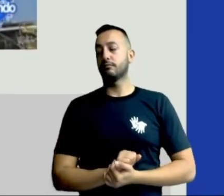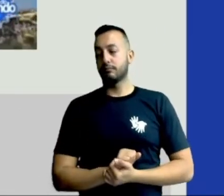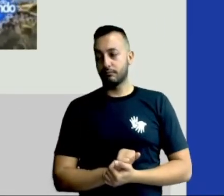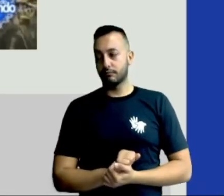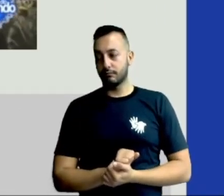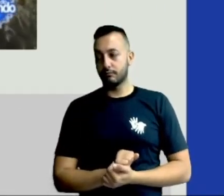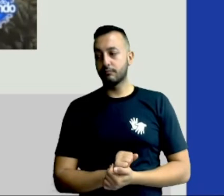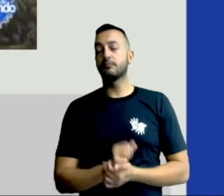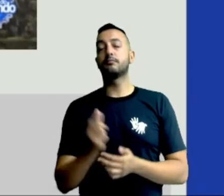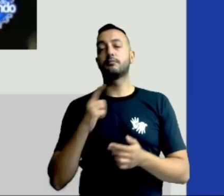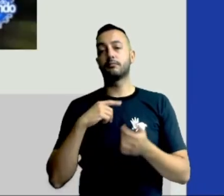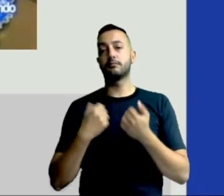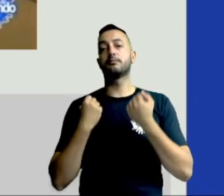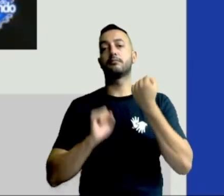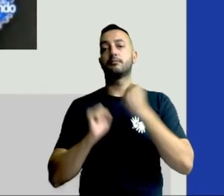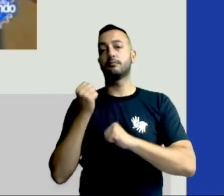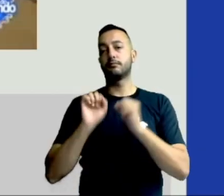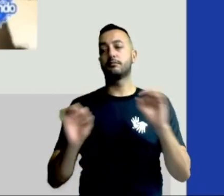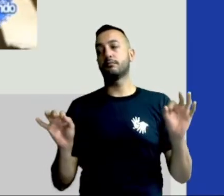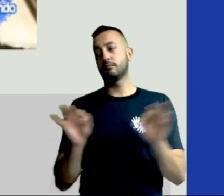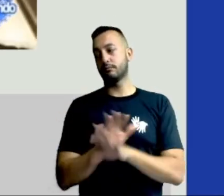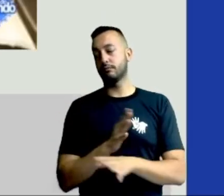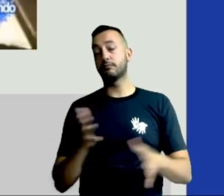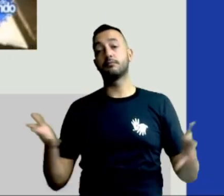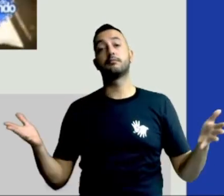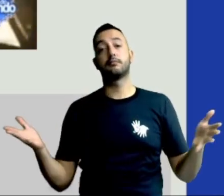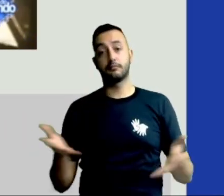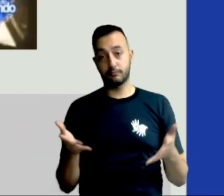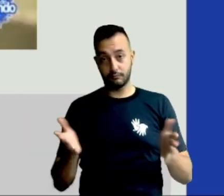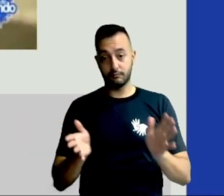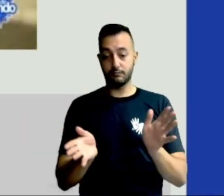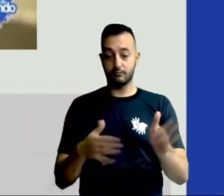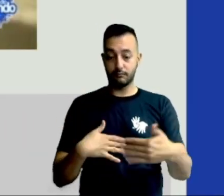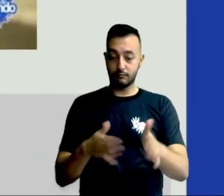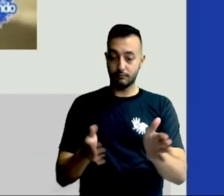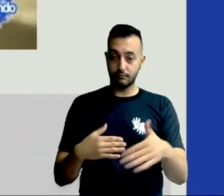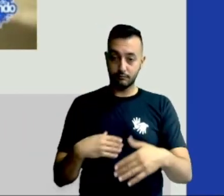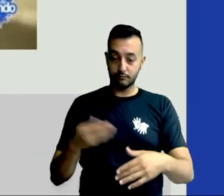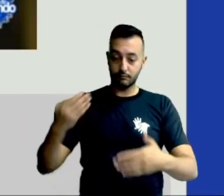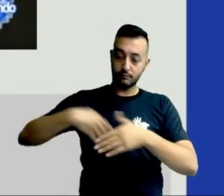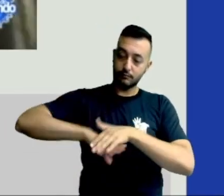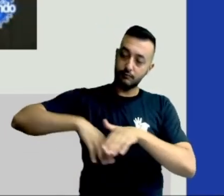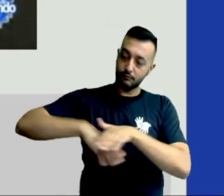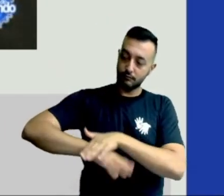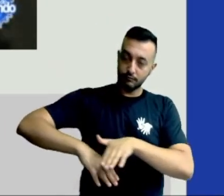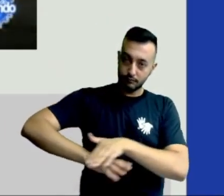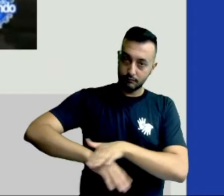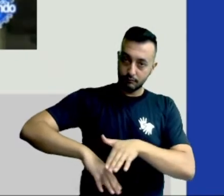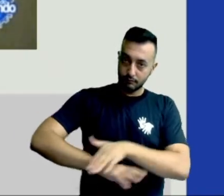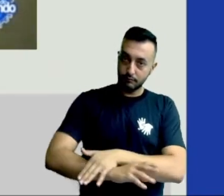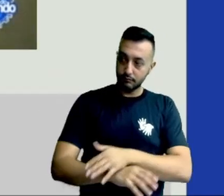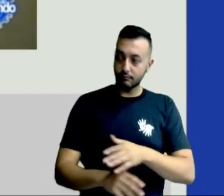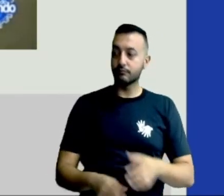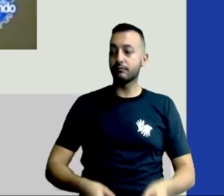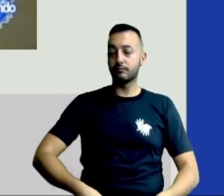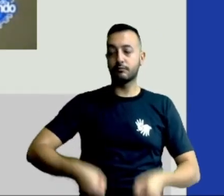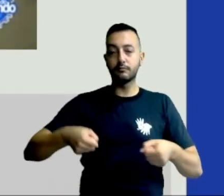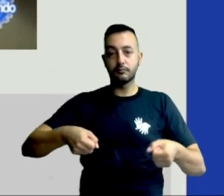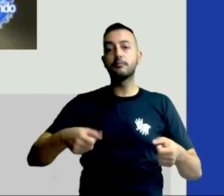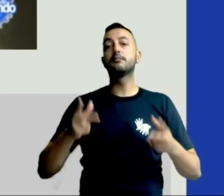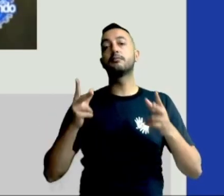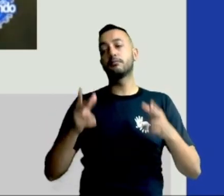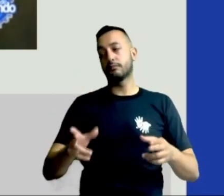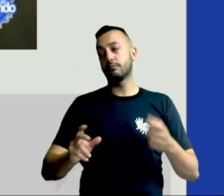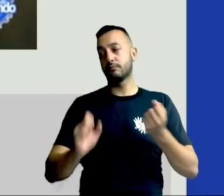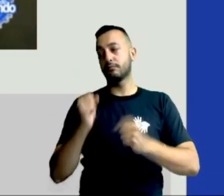A parte da produção já foi. Agora o cimento vai ser embalado em sacos de 25 e 50 quilos. Você pode ver que, assim como na